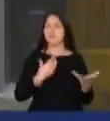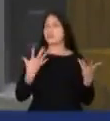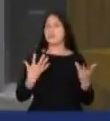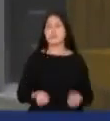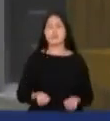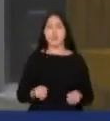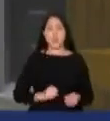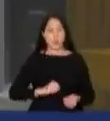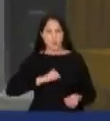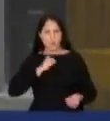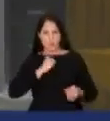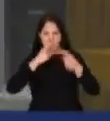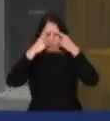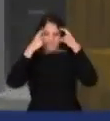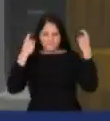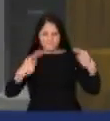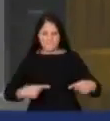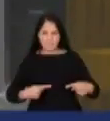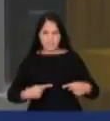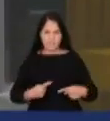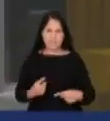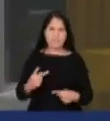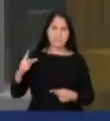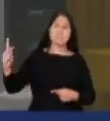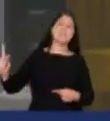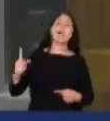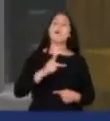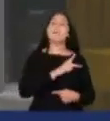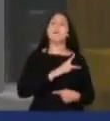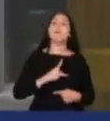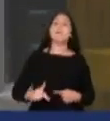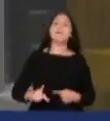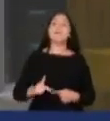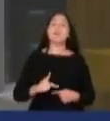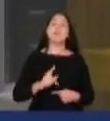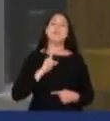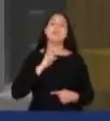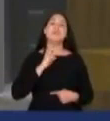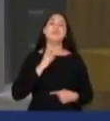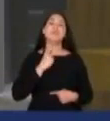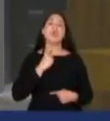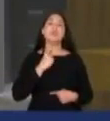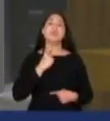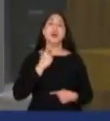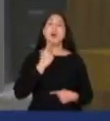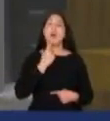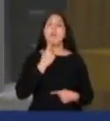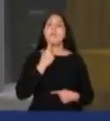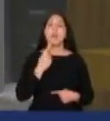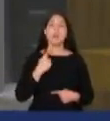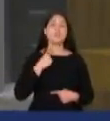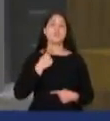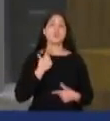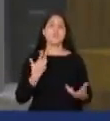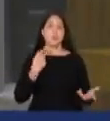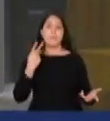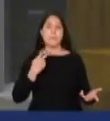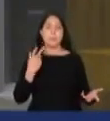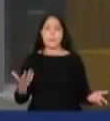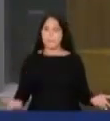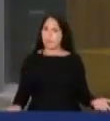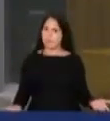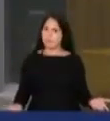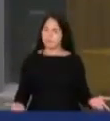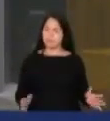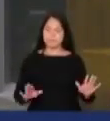ódio, como tem feito o presidente boca suja, Jair Bolsonaro. E termina a carta. Incluídos do